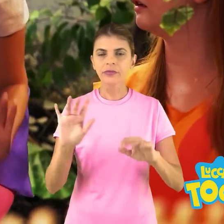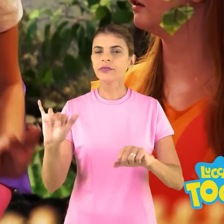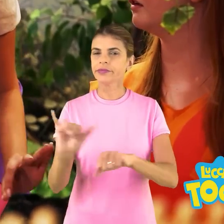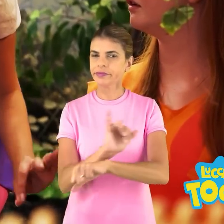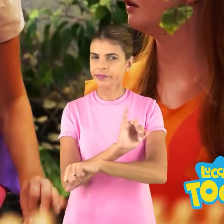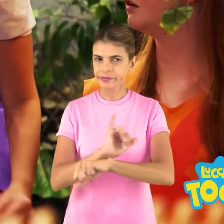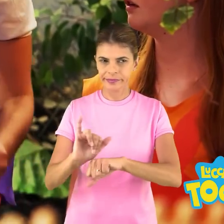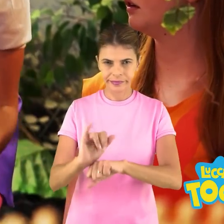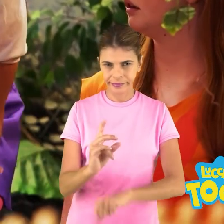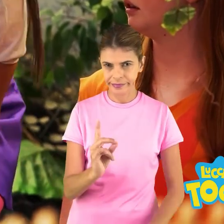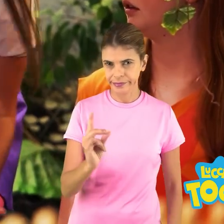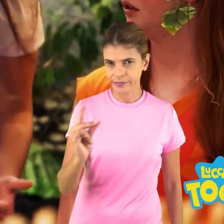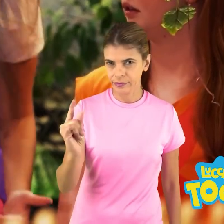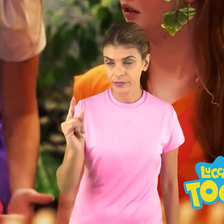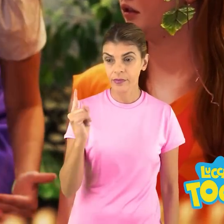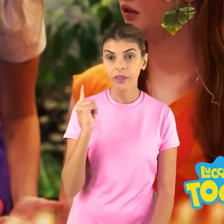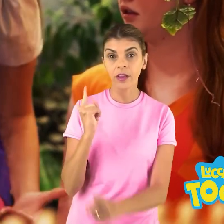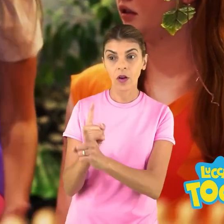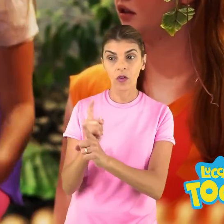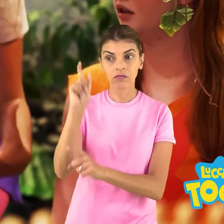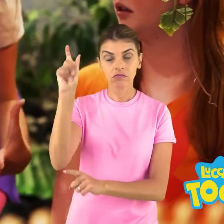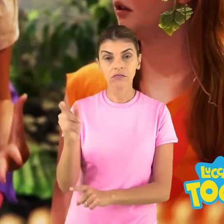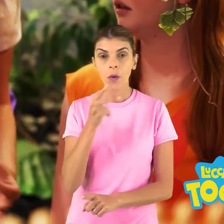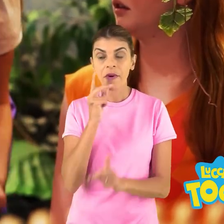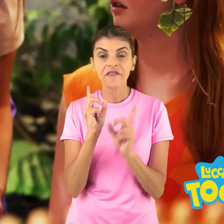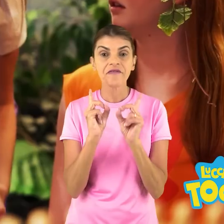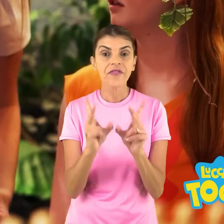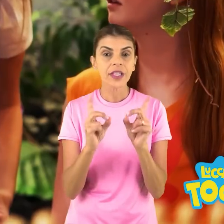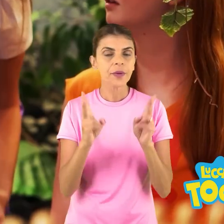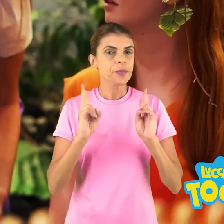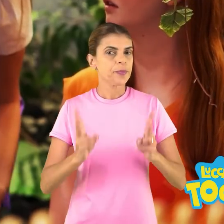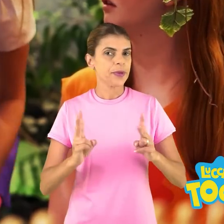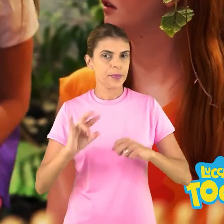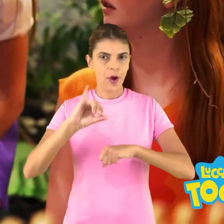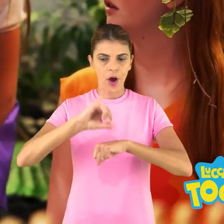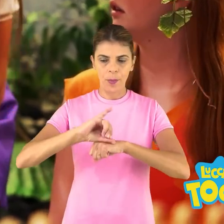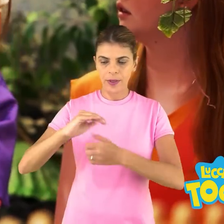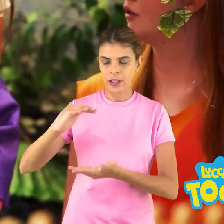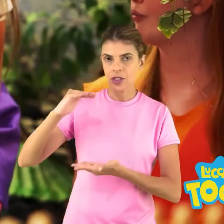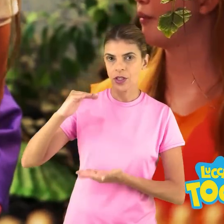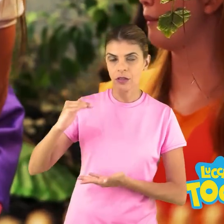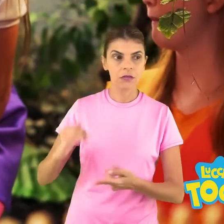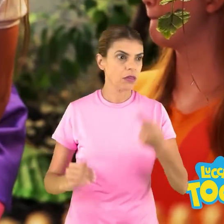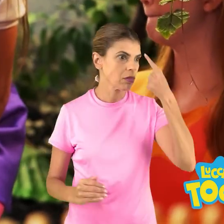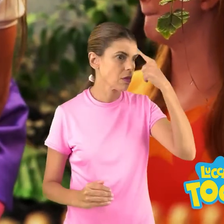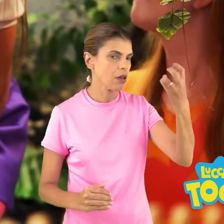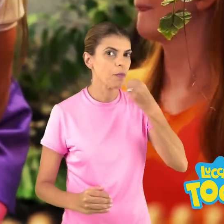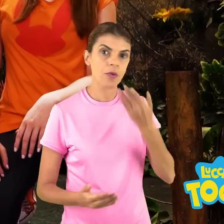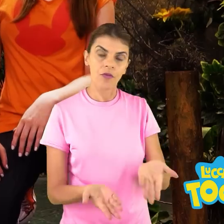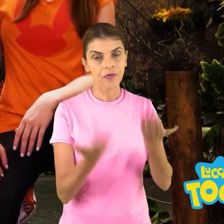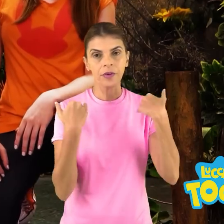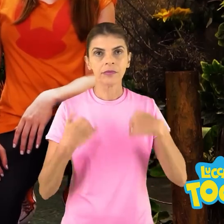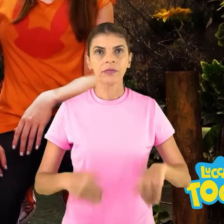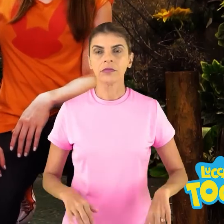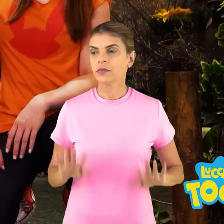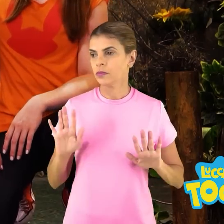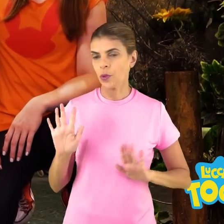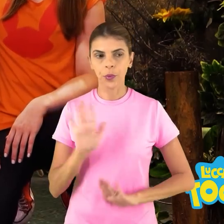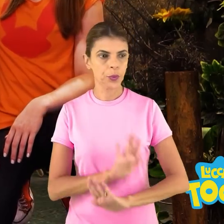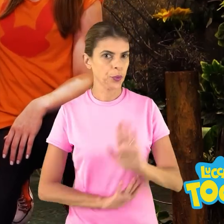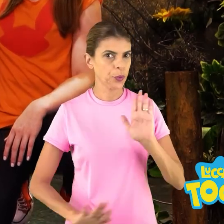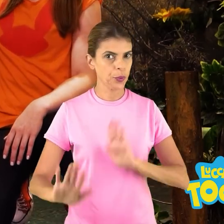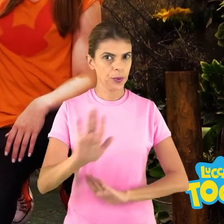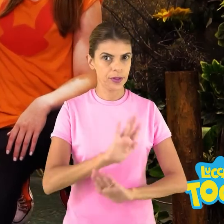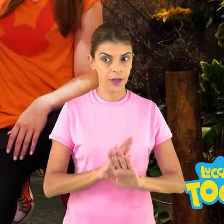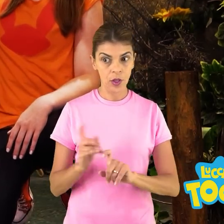jeito de sair daqui. É encontrando o tal vendedor que te vendeu o objeto do mundo reverso. Boa ideia. Bora atrás dele. Mas tomem cuidado.